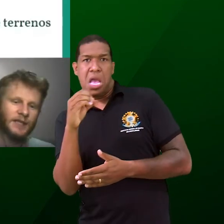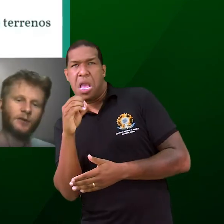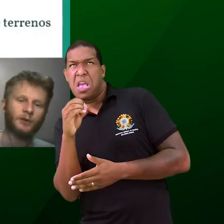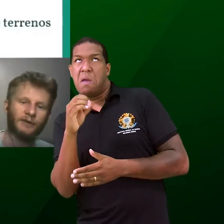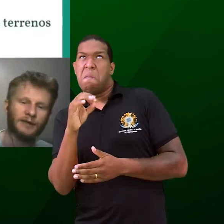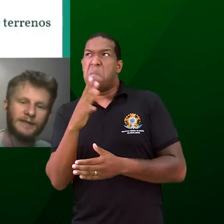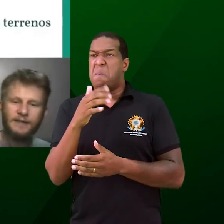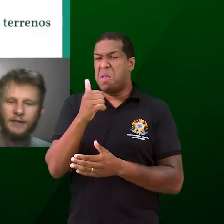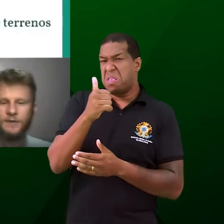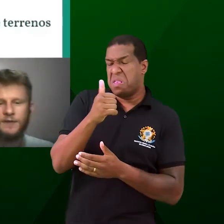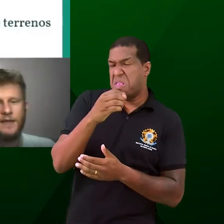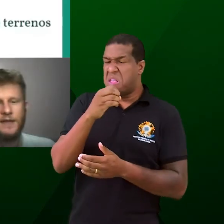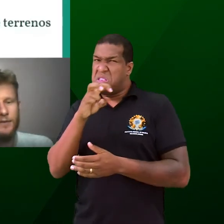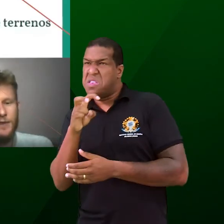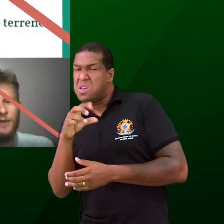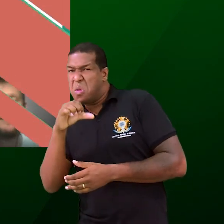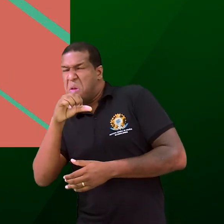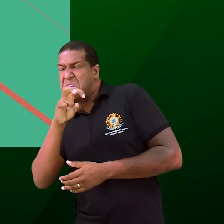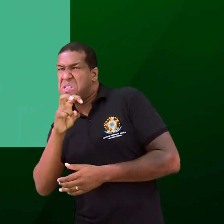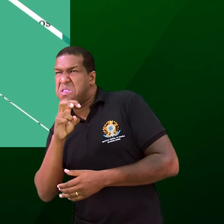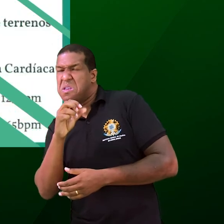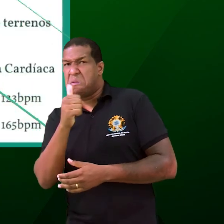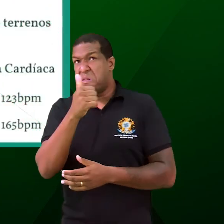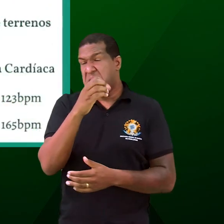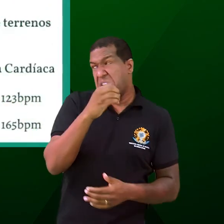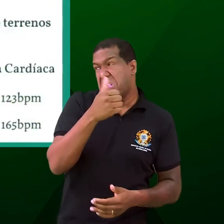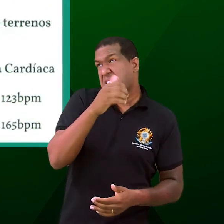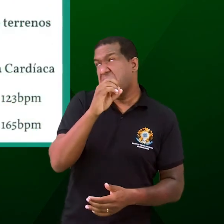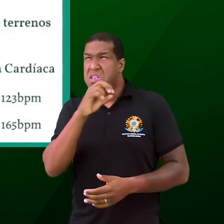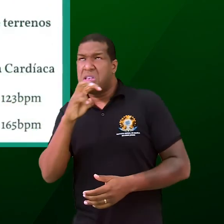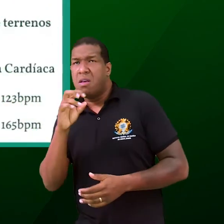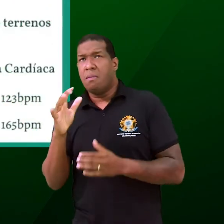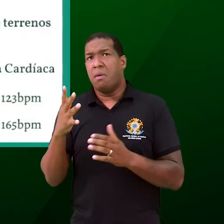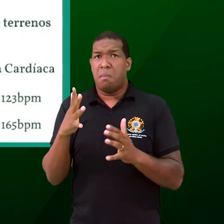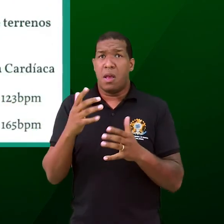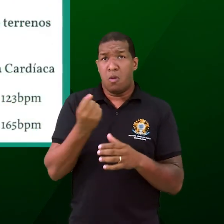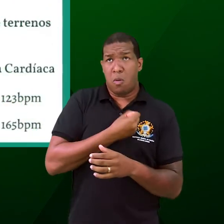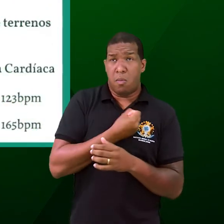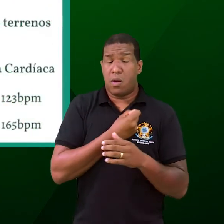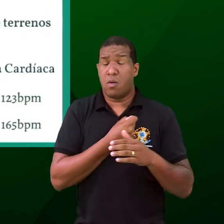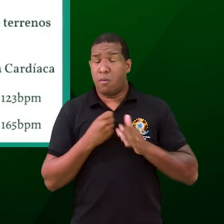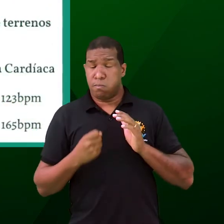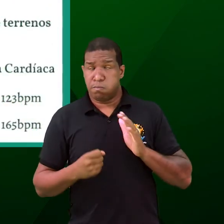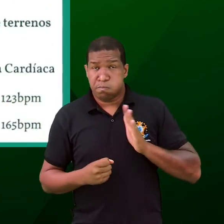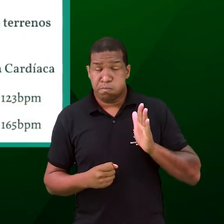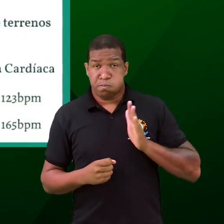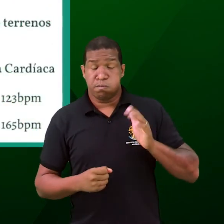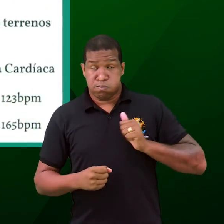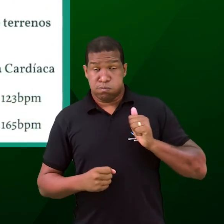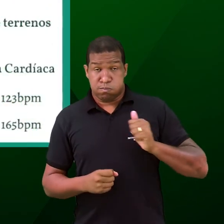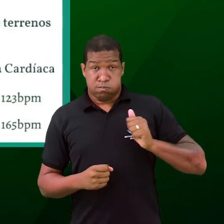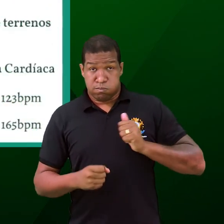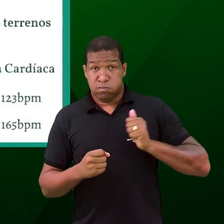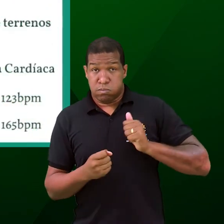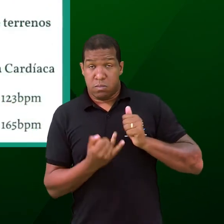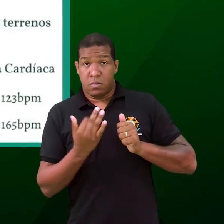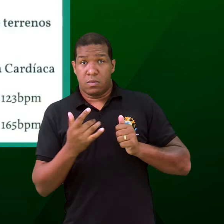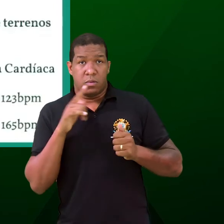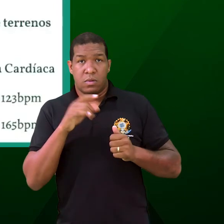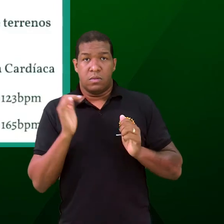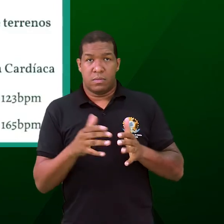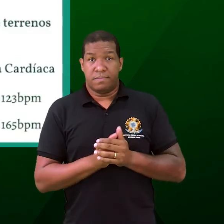rápido. Tá? Outra forma de a gente calcular, dá um pouquinho mais de trabalho, mas também é possível, você já deve ter